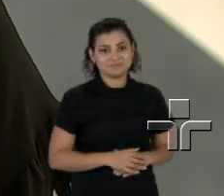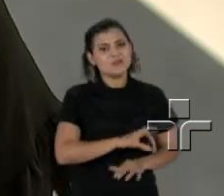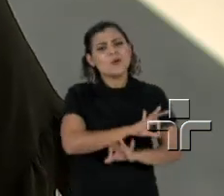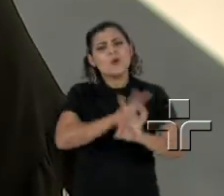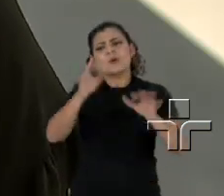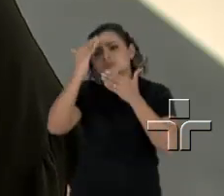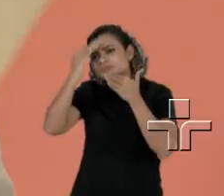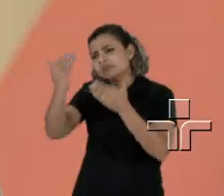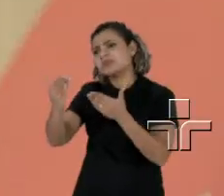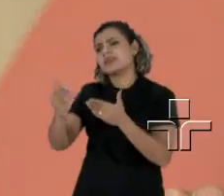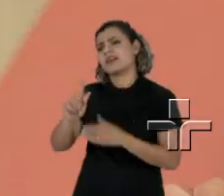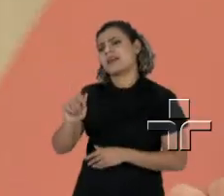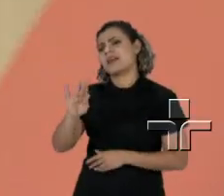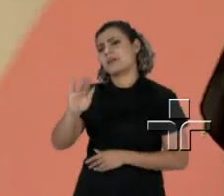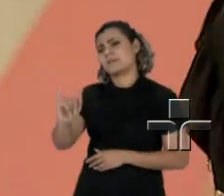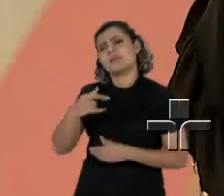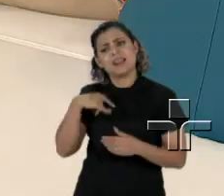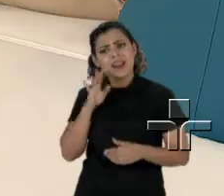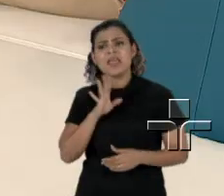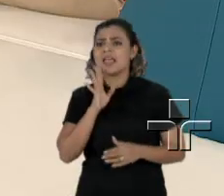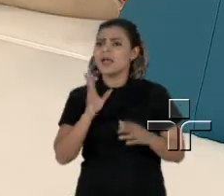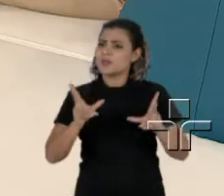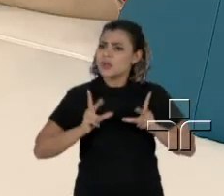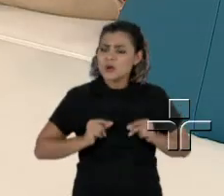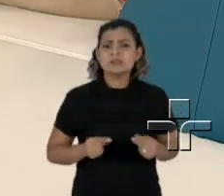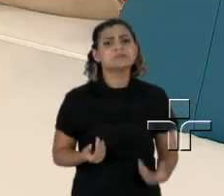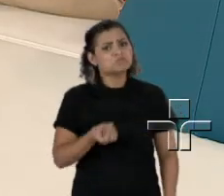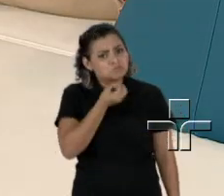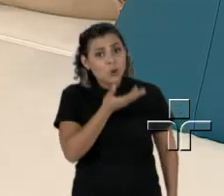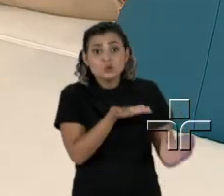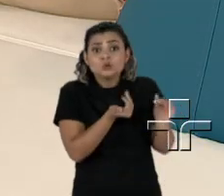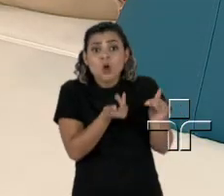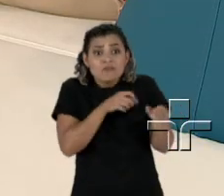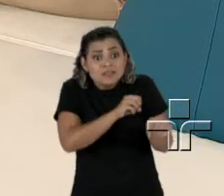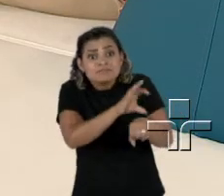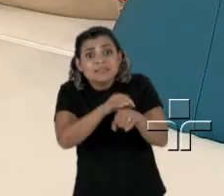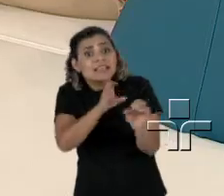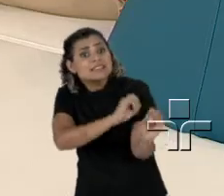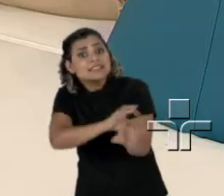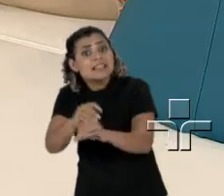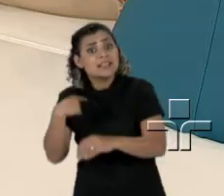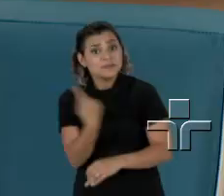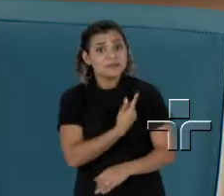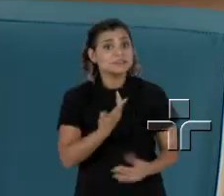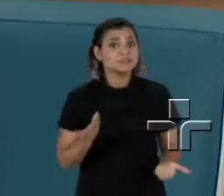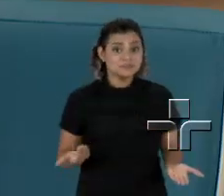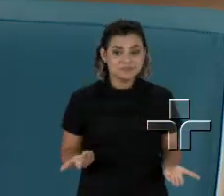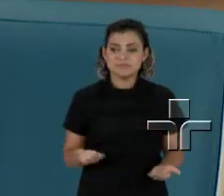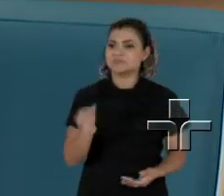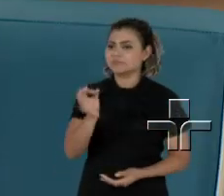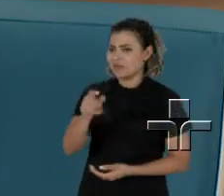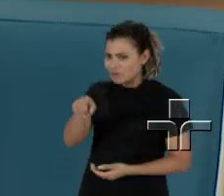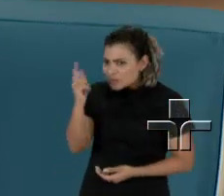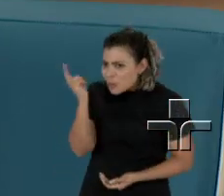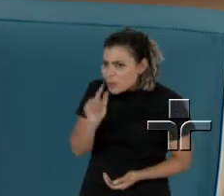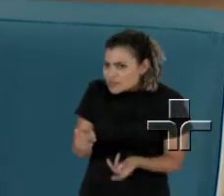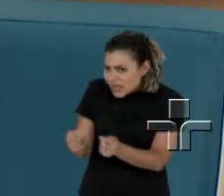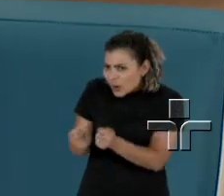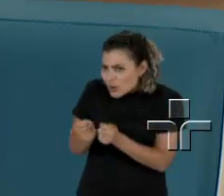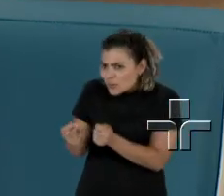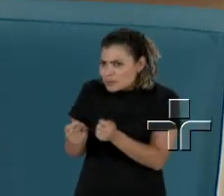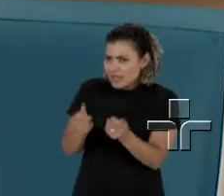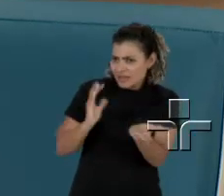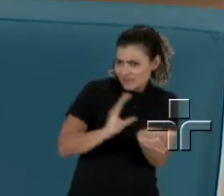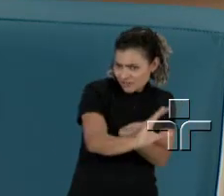muito obrigada a janela que legal né galera lá em cima do tanta gente você consegue poupar e